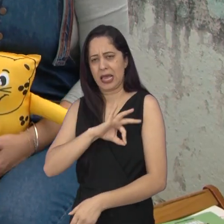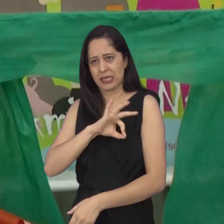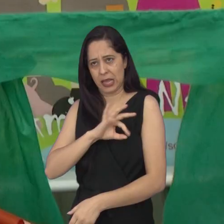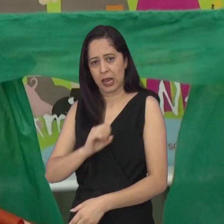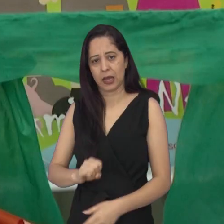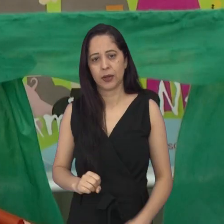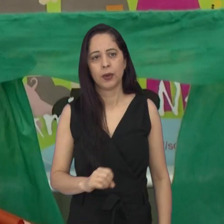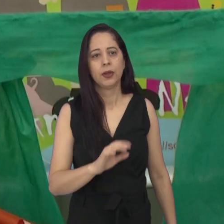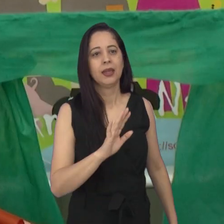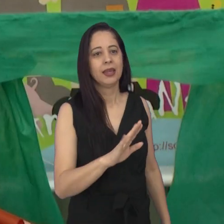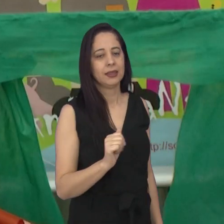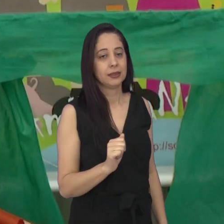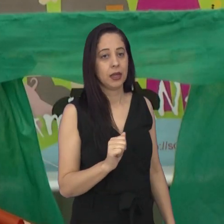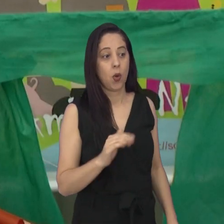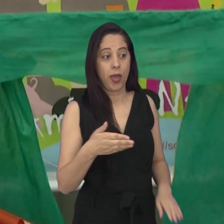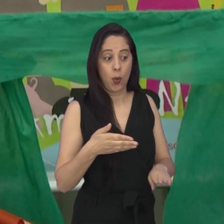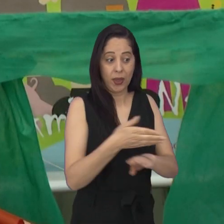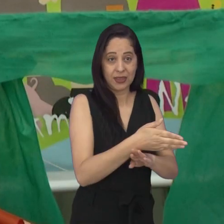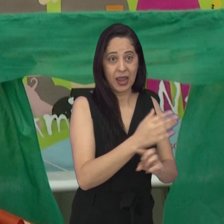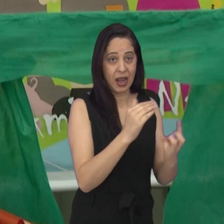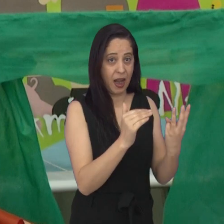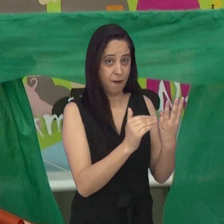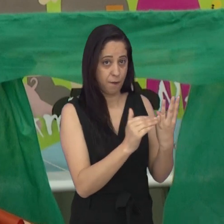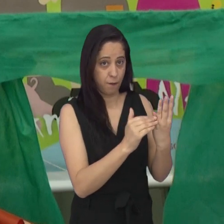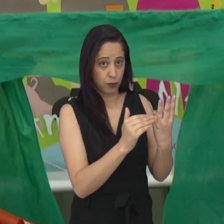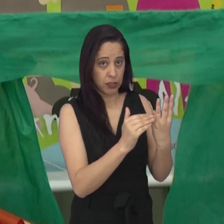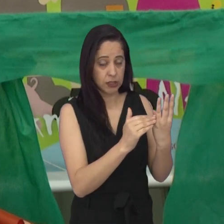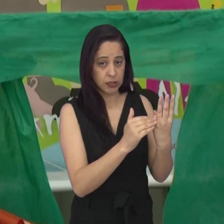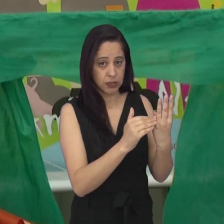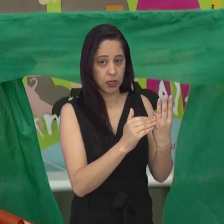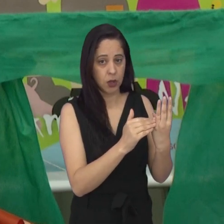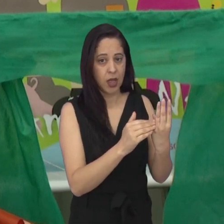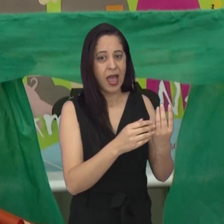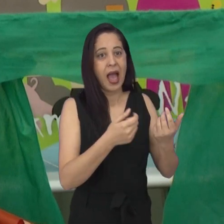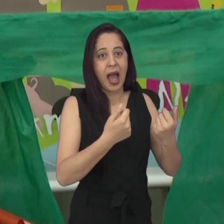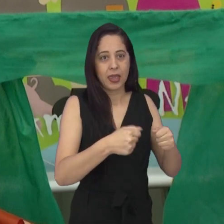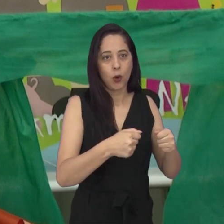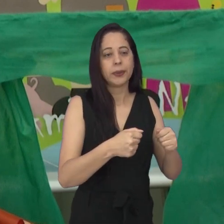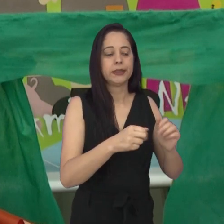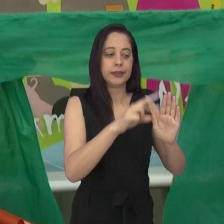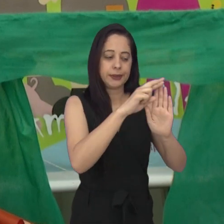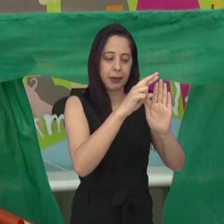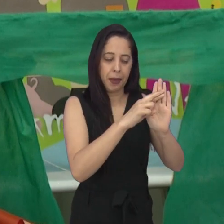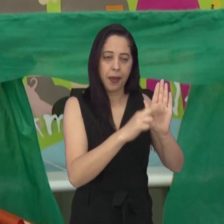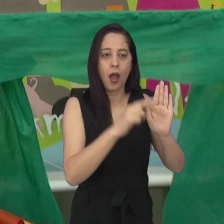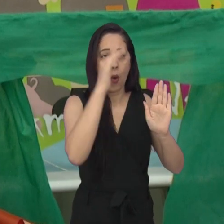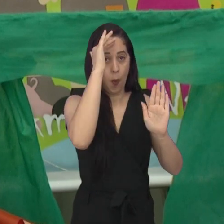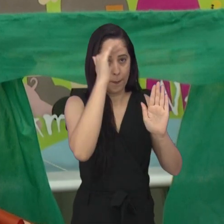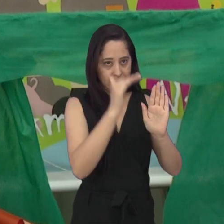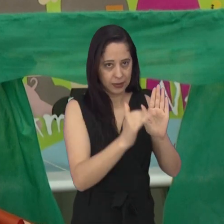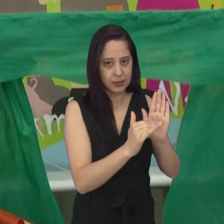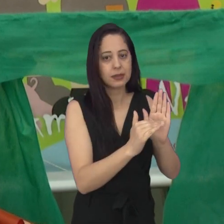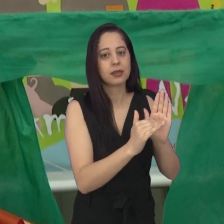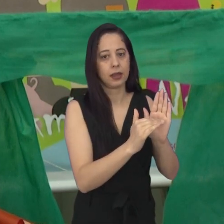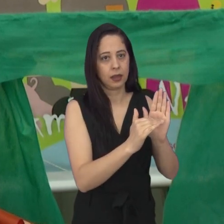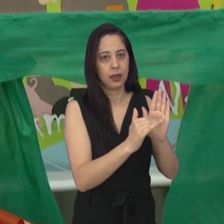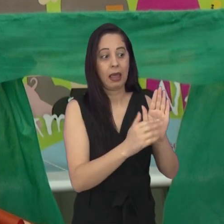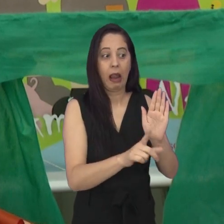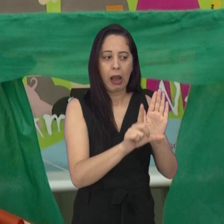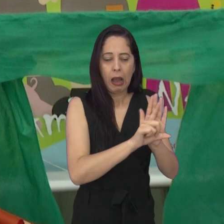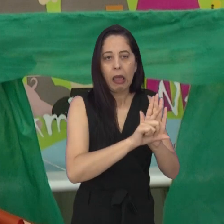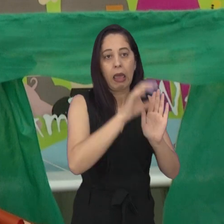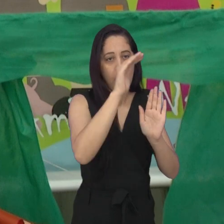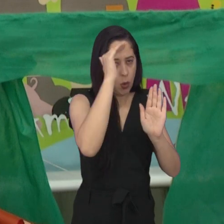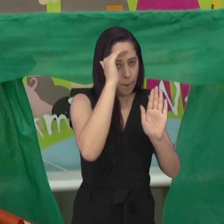negócio? Então, quando eu entrei na Fundação Cultural, eu tive que fazer algumas regras, né? Porque lá tudo tem que